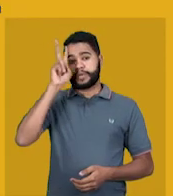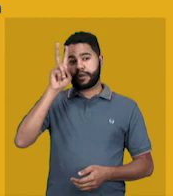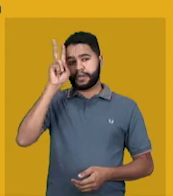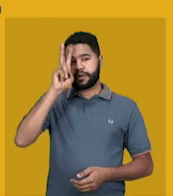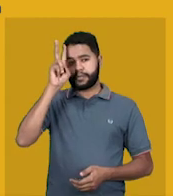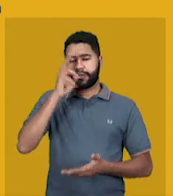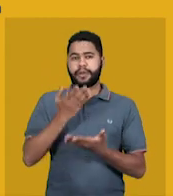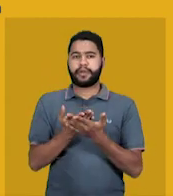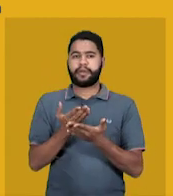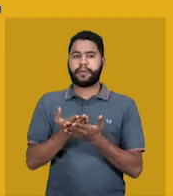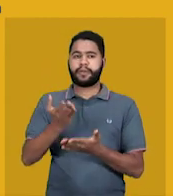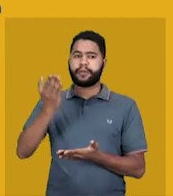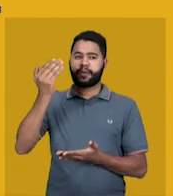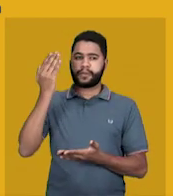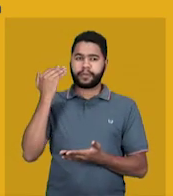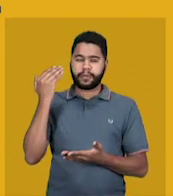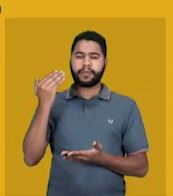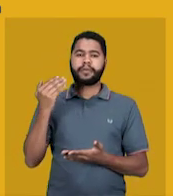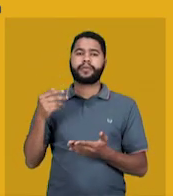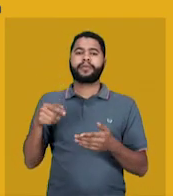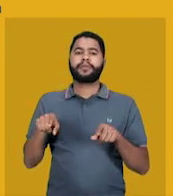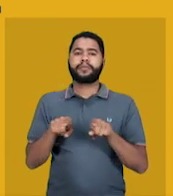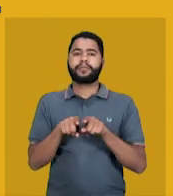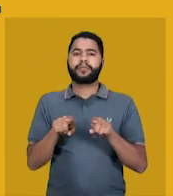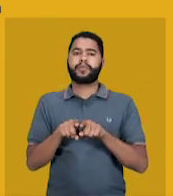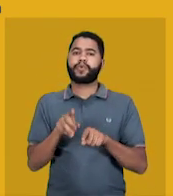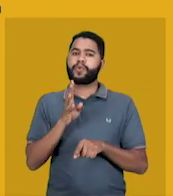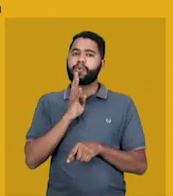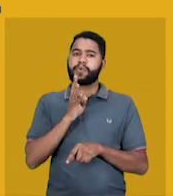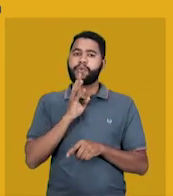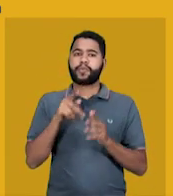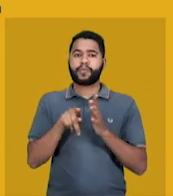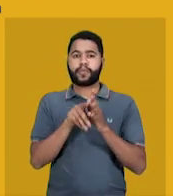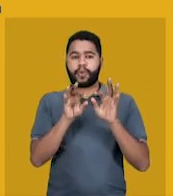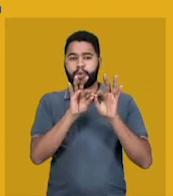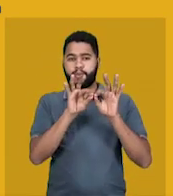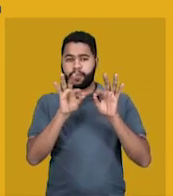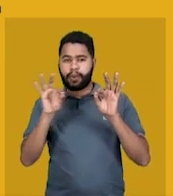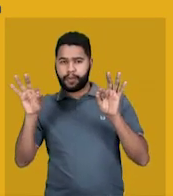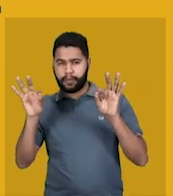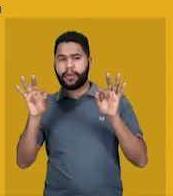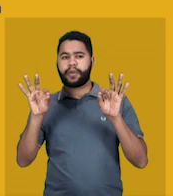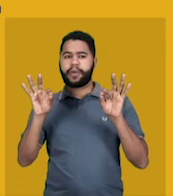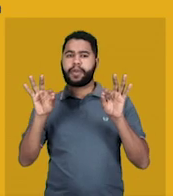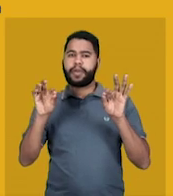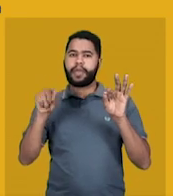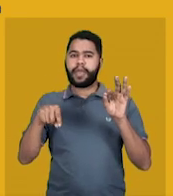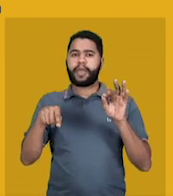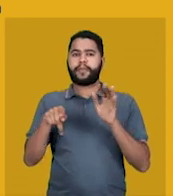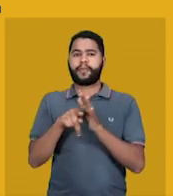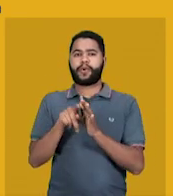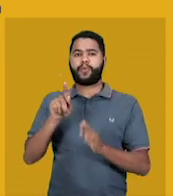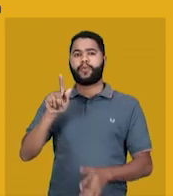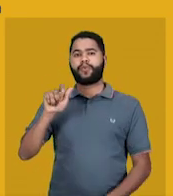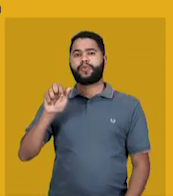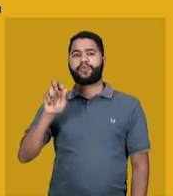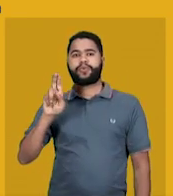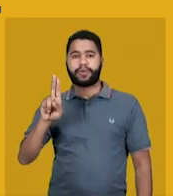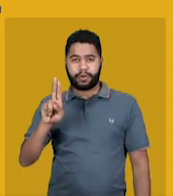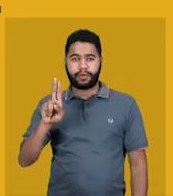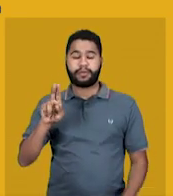da aula passada comumente conhecemos a unidade de medida de ambos que é o que é o famoso grau